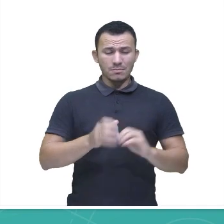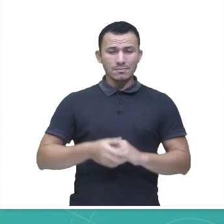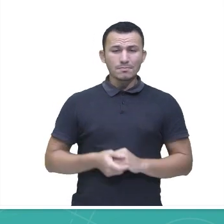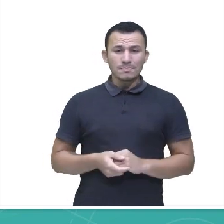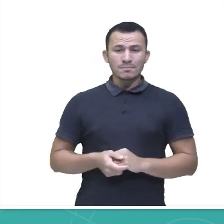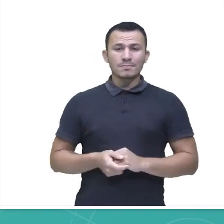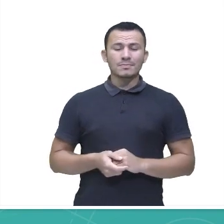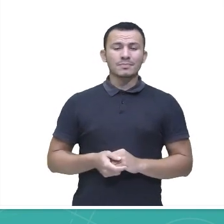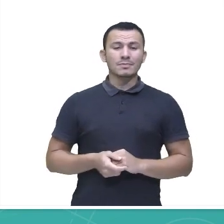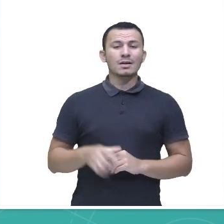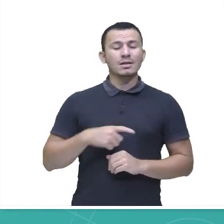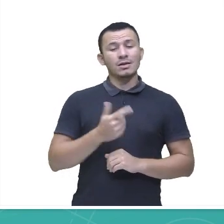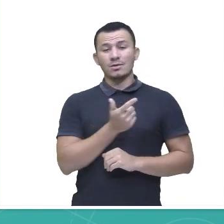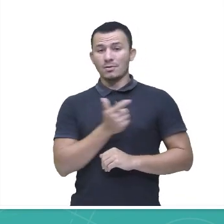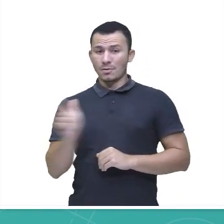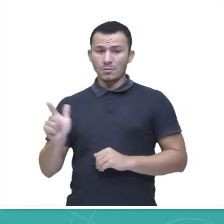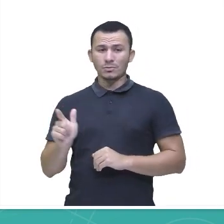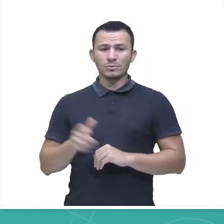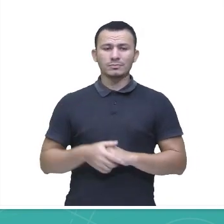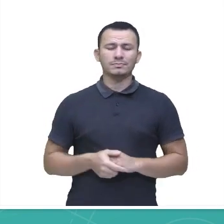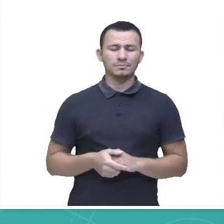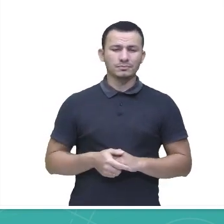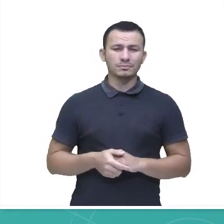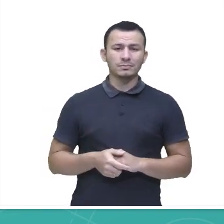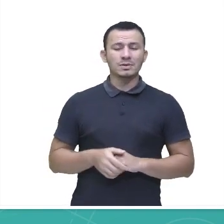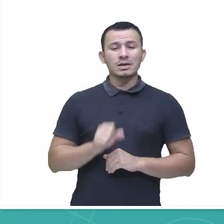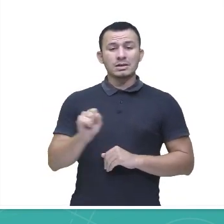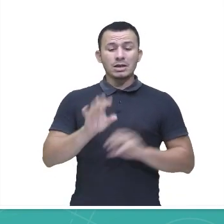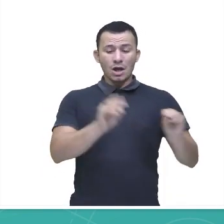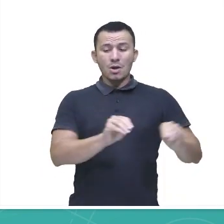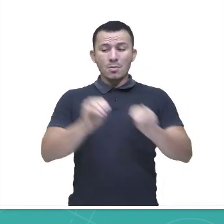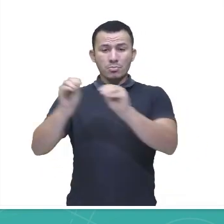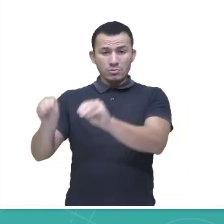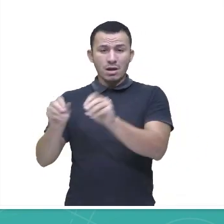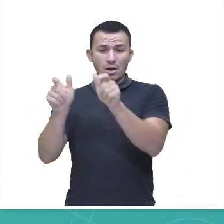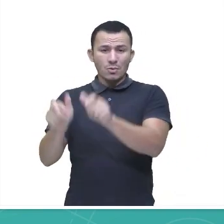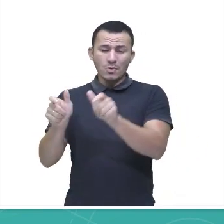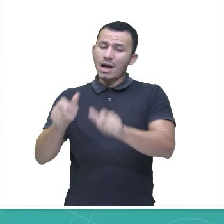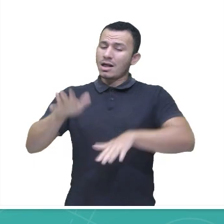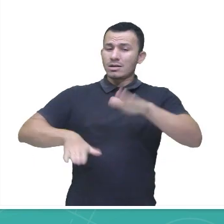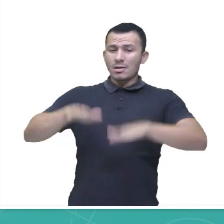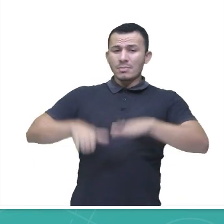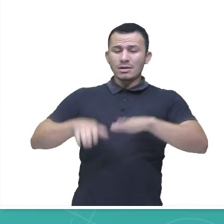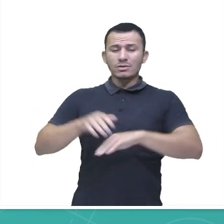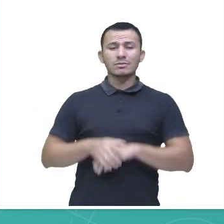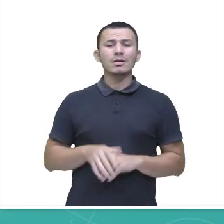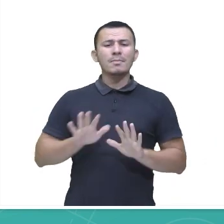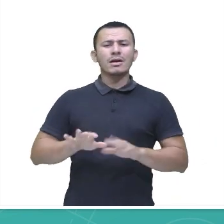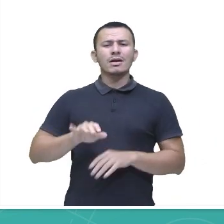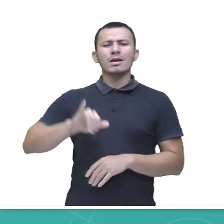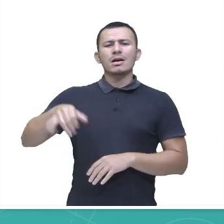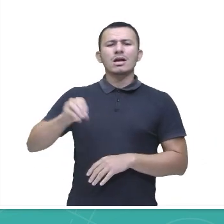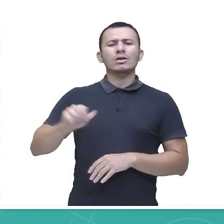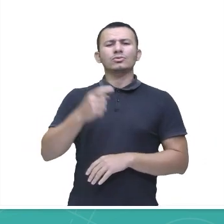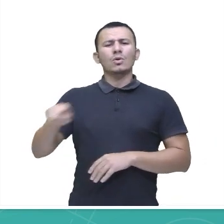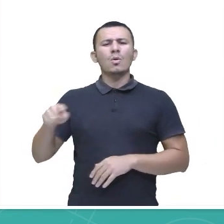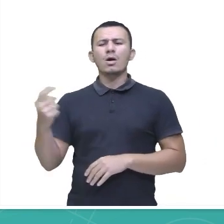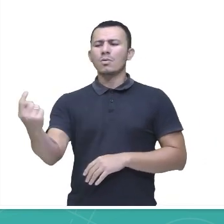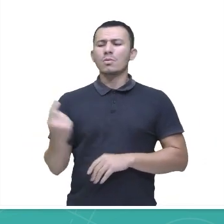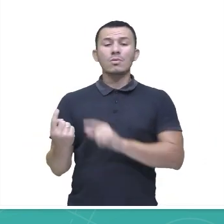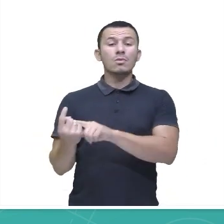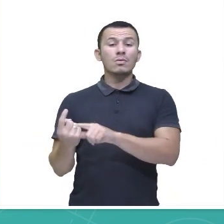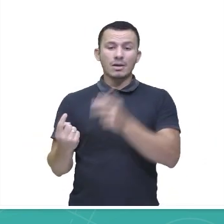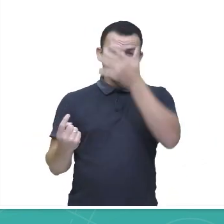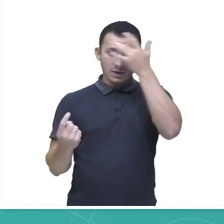ainda temos outros. Apenas que não as tirem do lugar onde estão. E João, João, nome de pessoa,